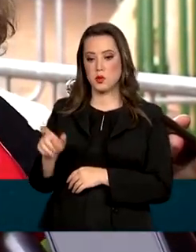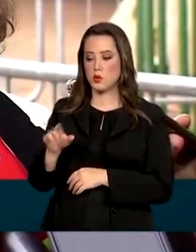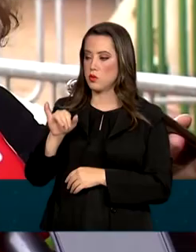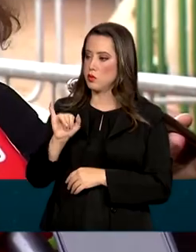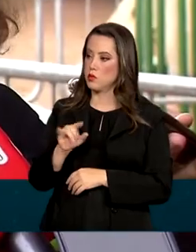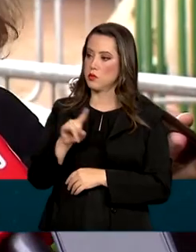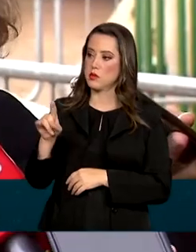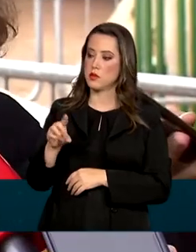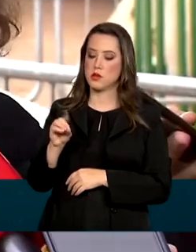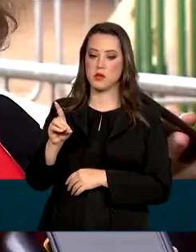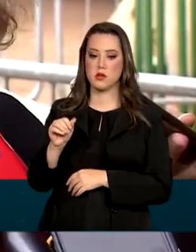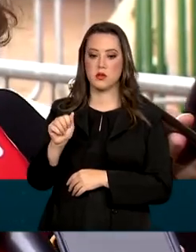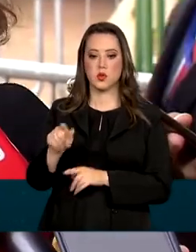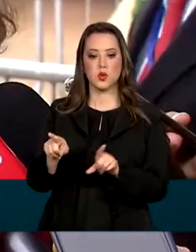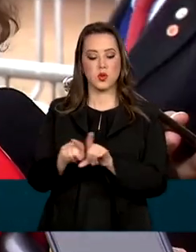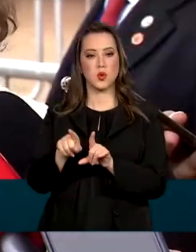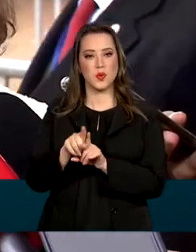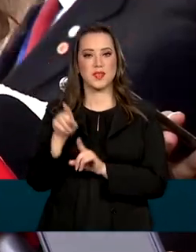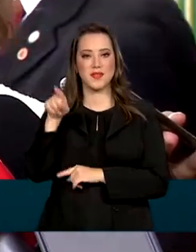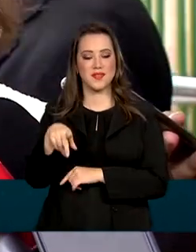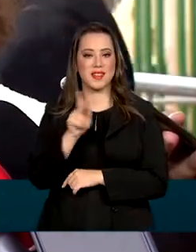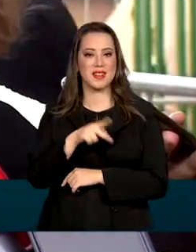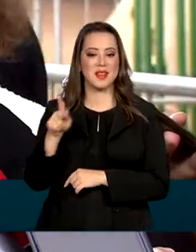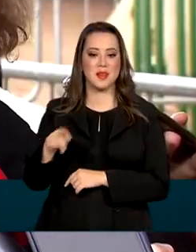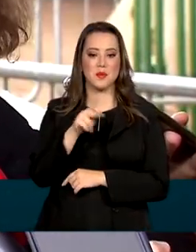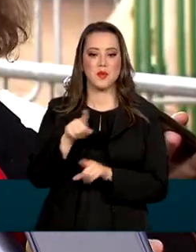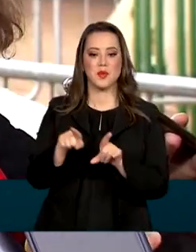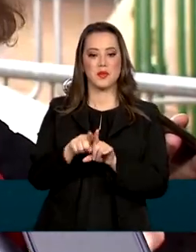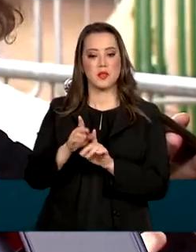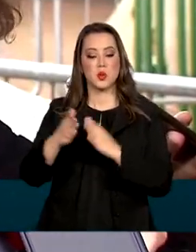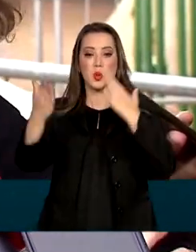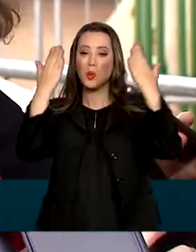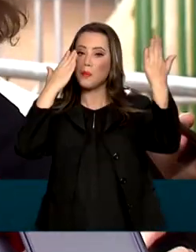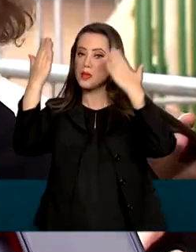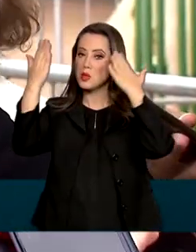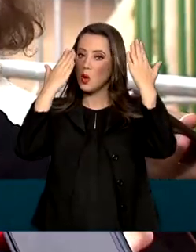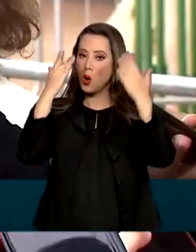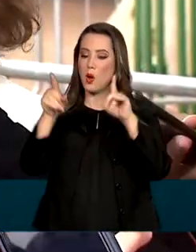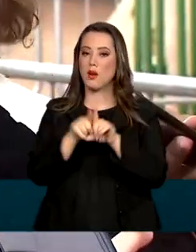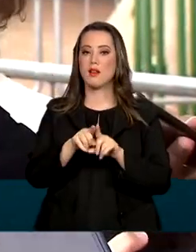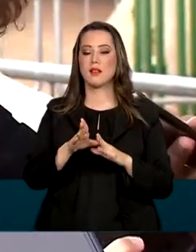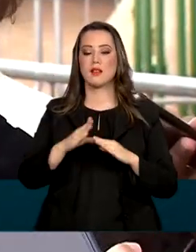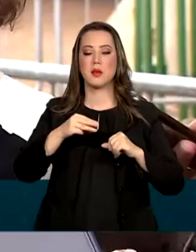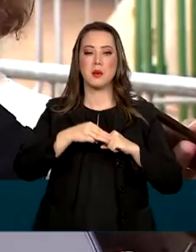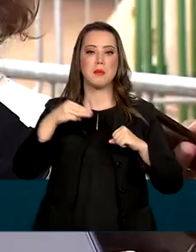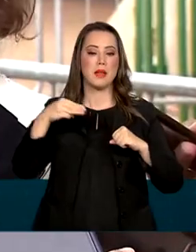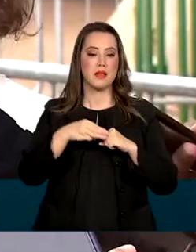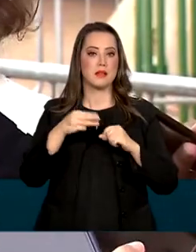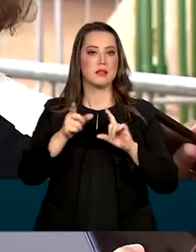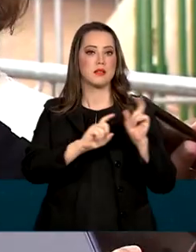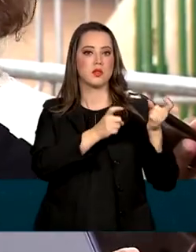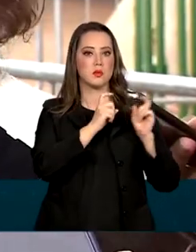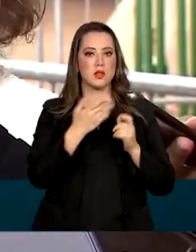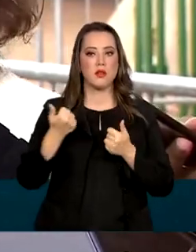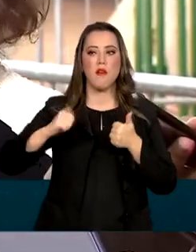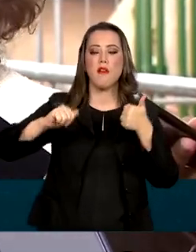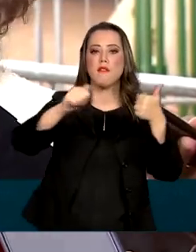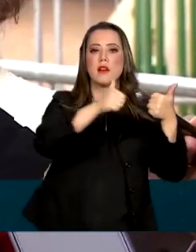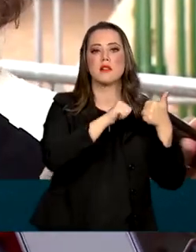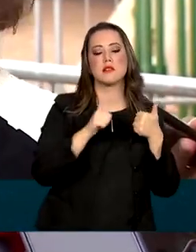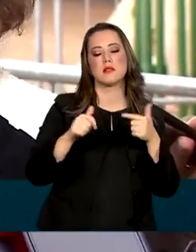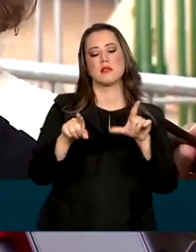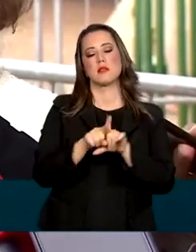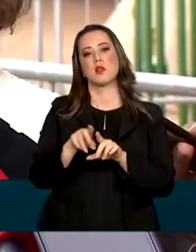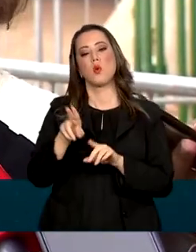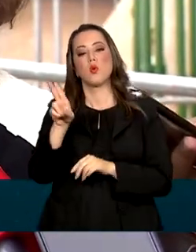governadora do Ceará. Ela é professora, psicóloga e mestre em Gestão e Avaliação da Educação Pública pela